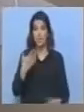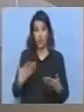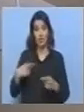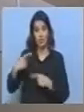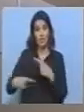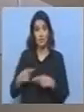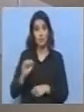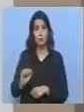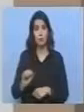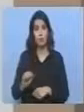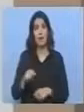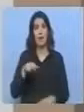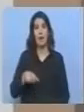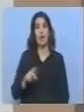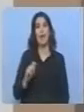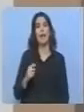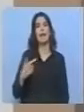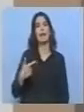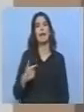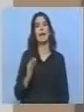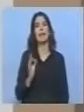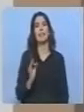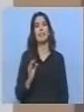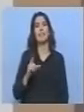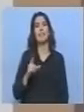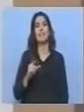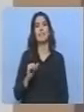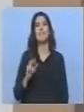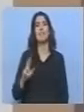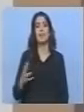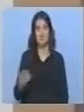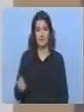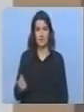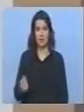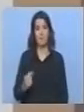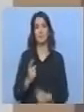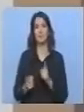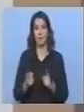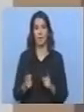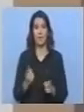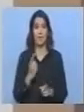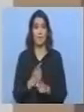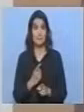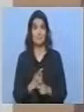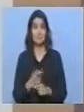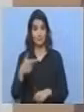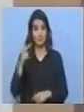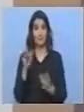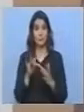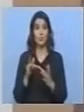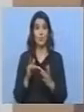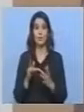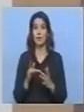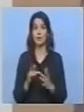como ser a geração Netflix. E, de facto, estamos perante uma geração que mesmo o contacto é com a televisão, mas é um